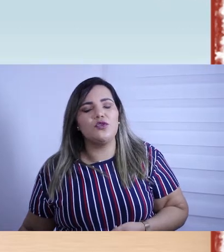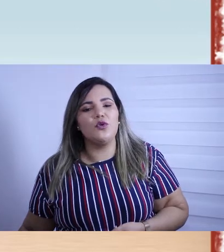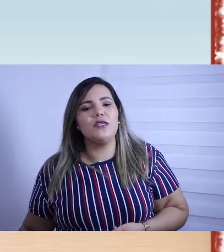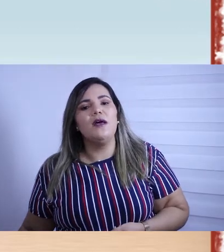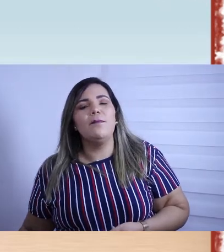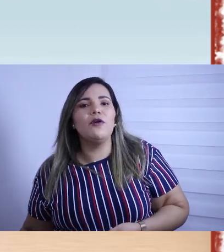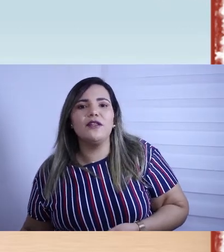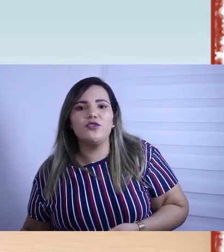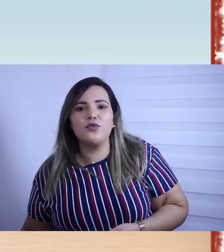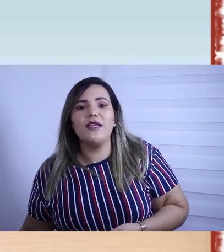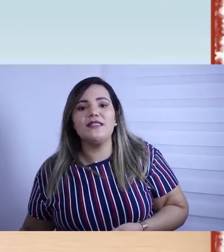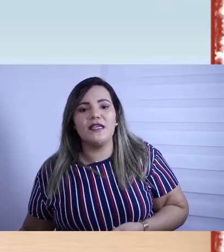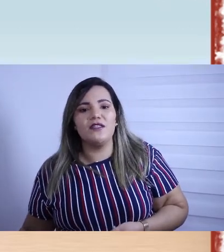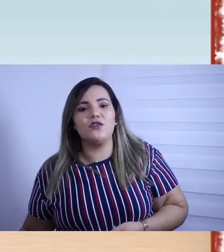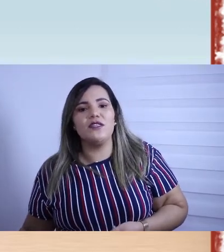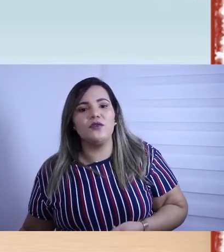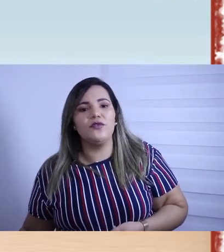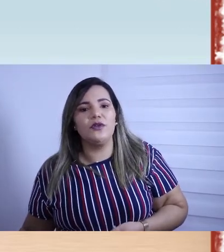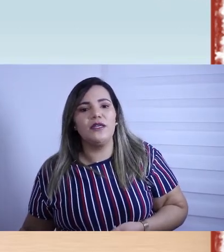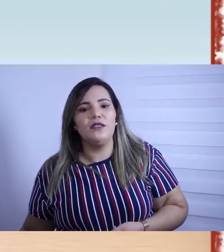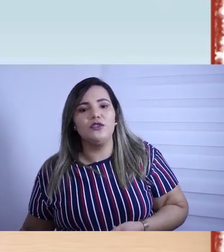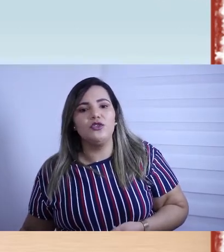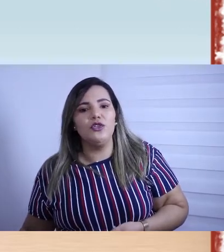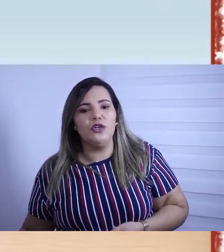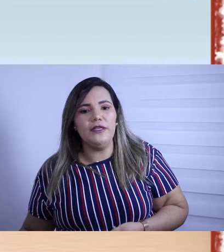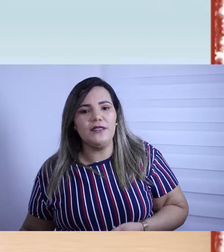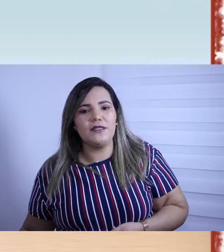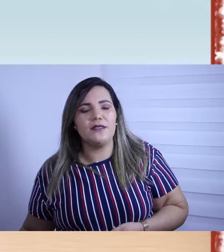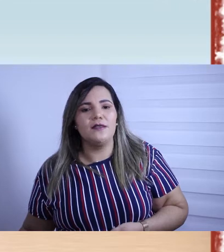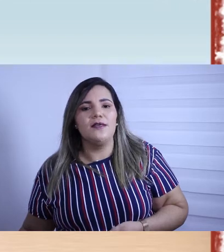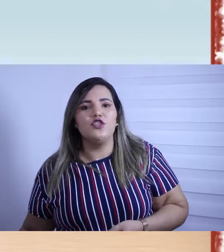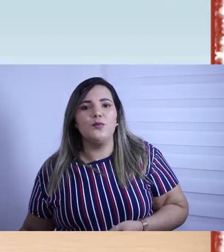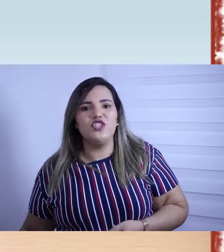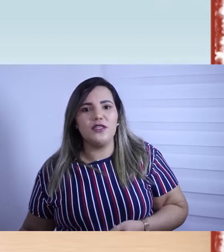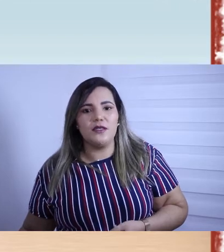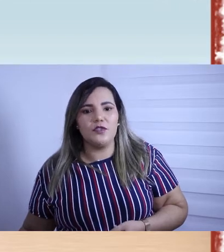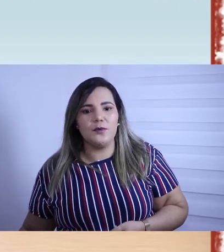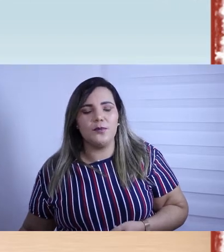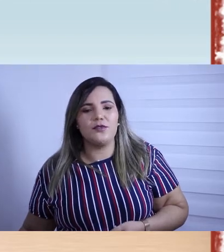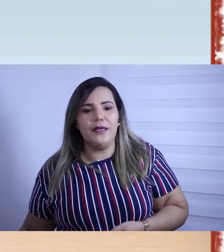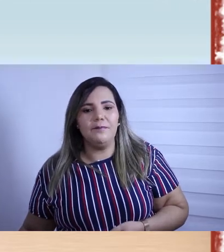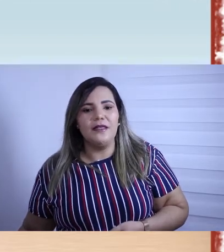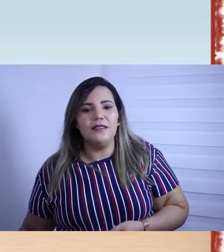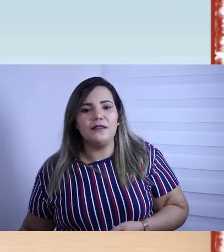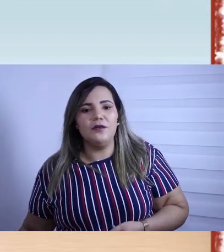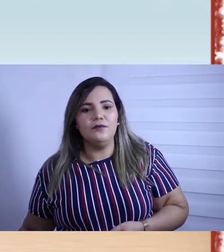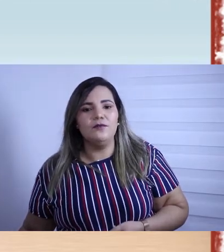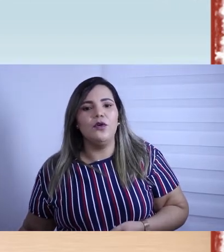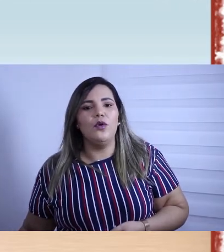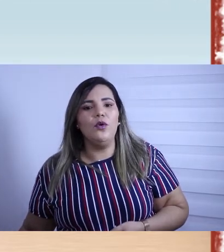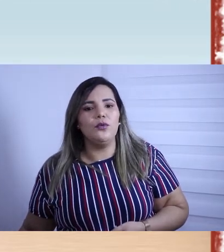eliminaremos russ porque nós esse aqui em só tensa quando forem dois substantivos próprios né